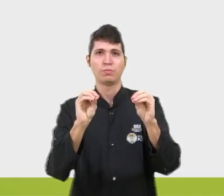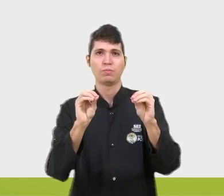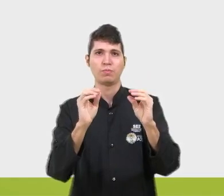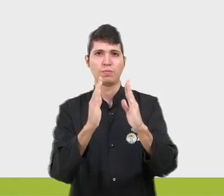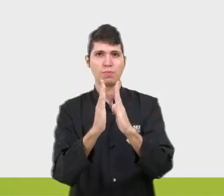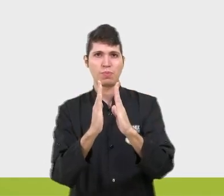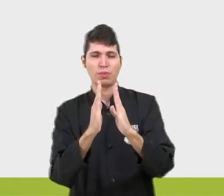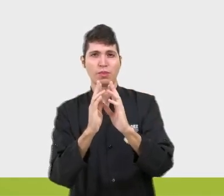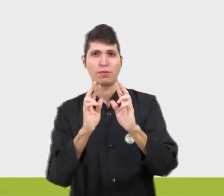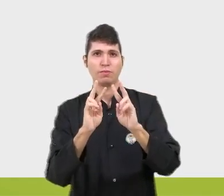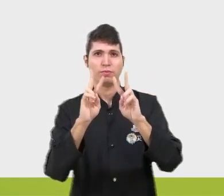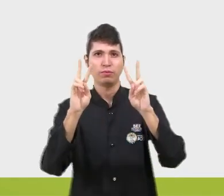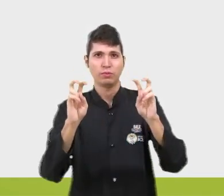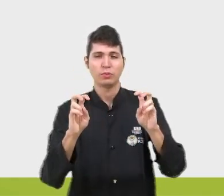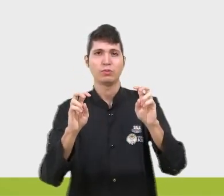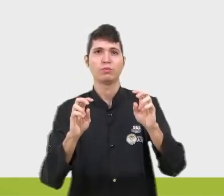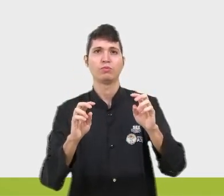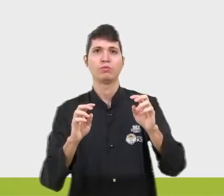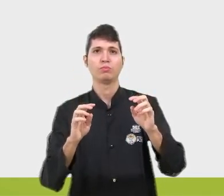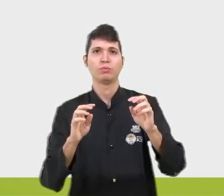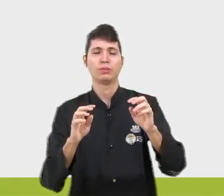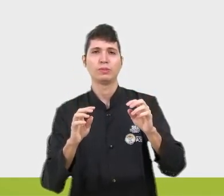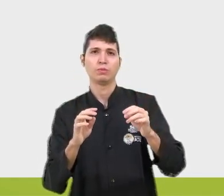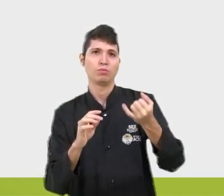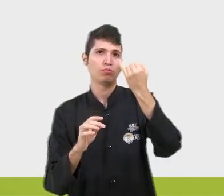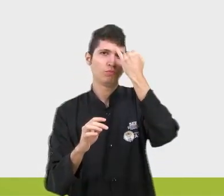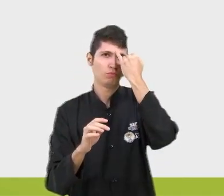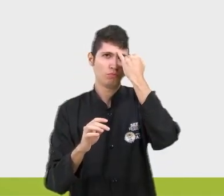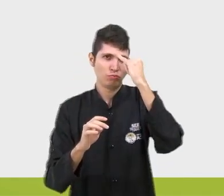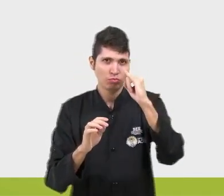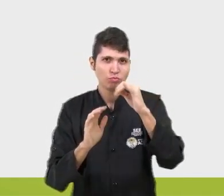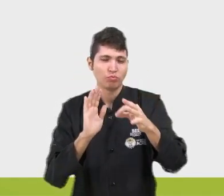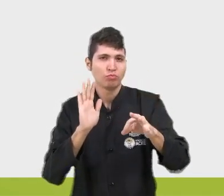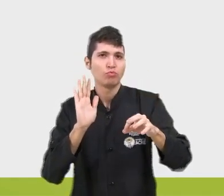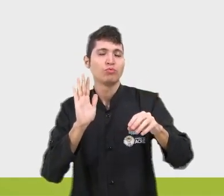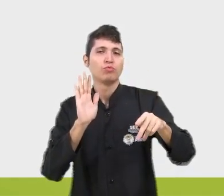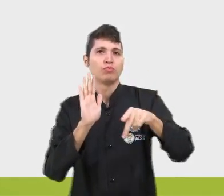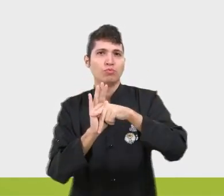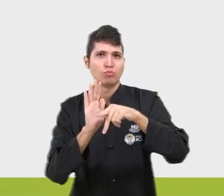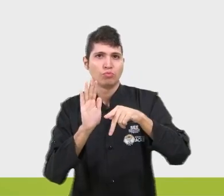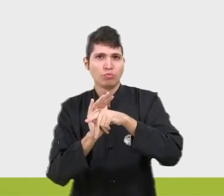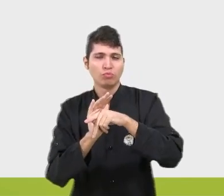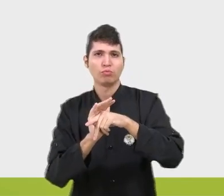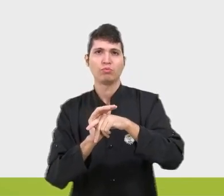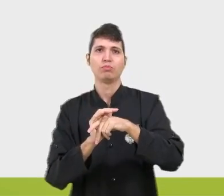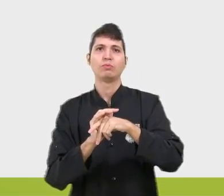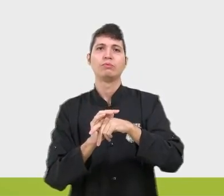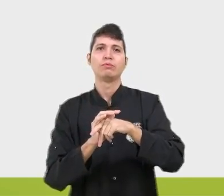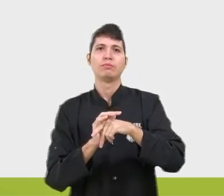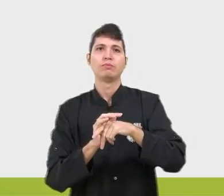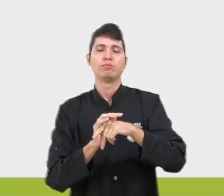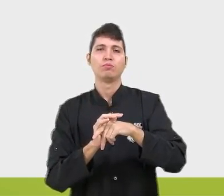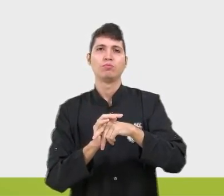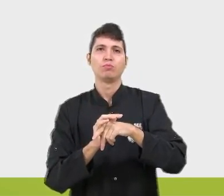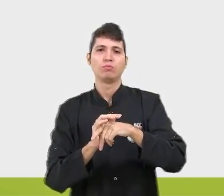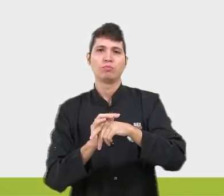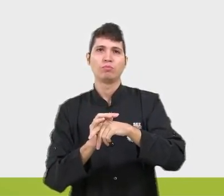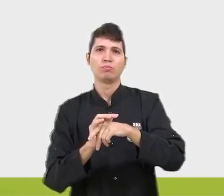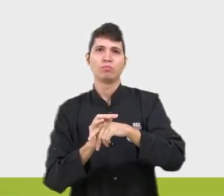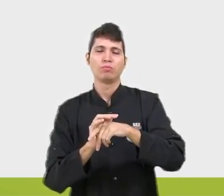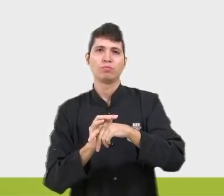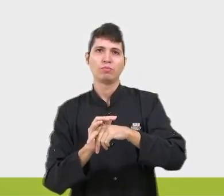que fala sobre as suas teses, né? Os seus pontos de argumentação. Então, entre cada